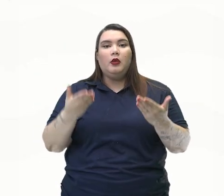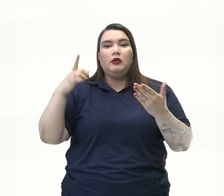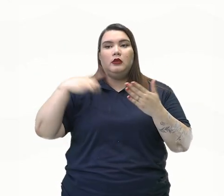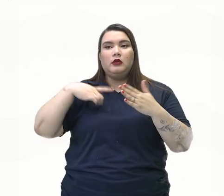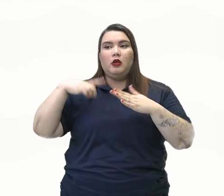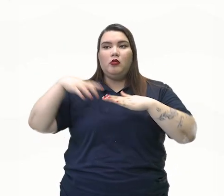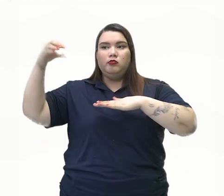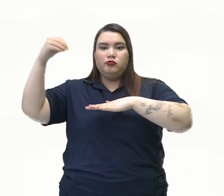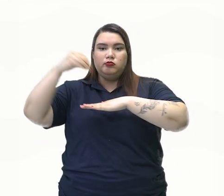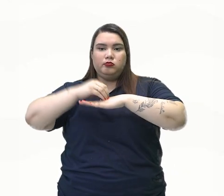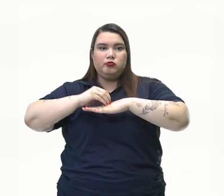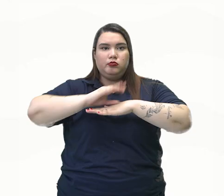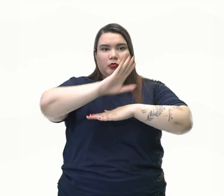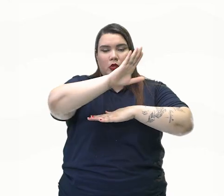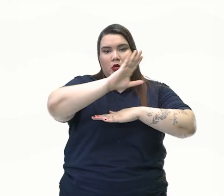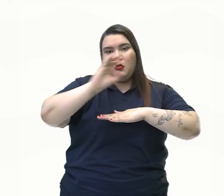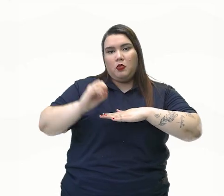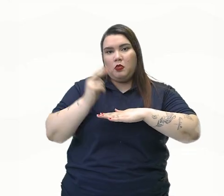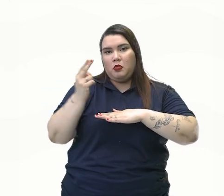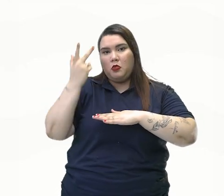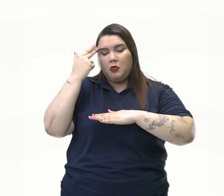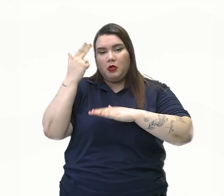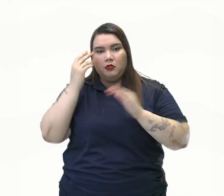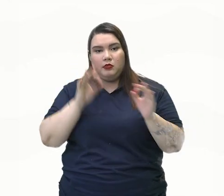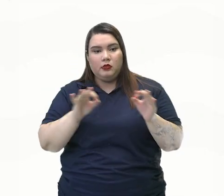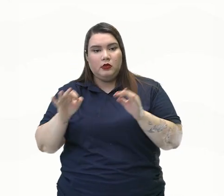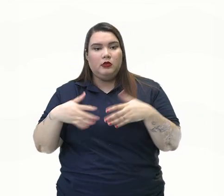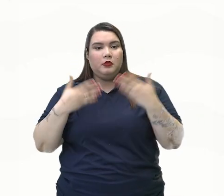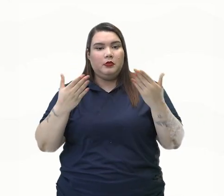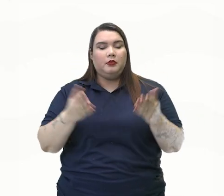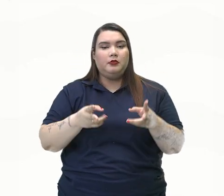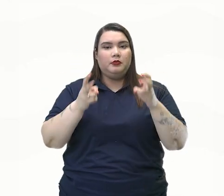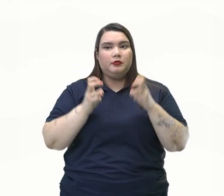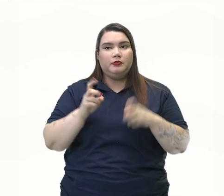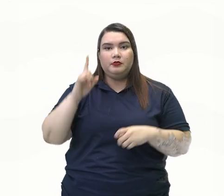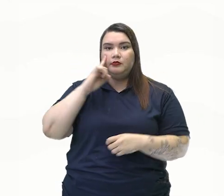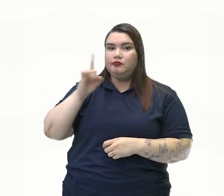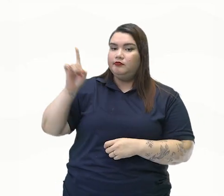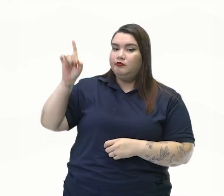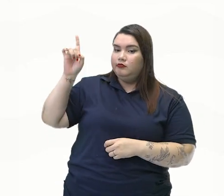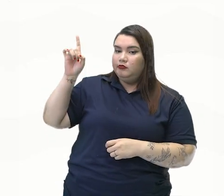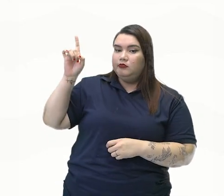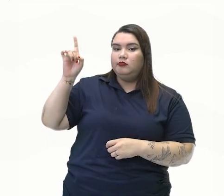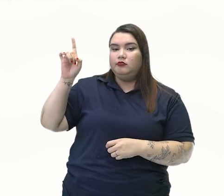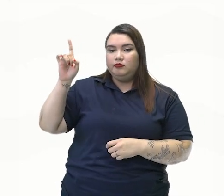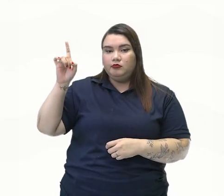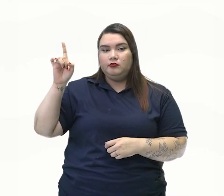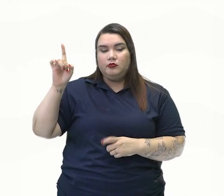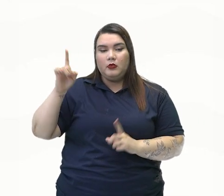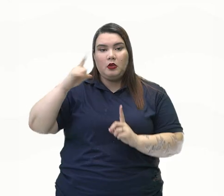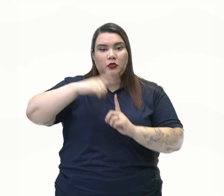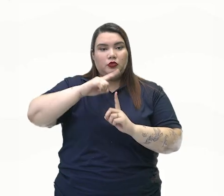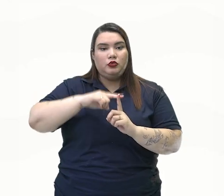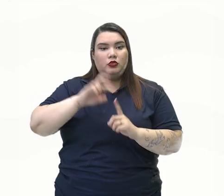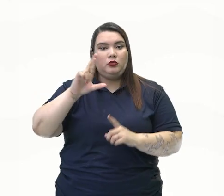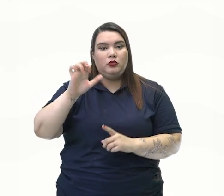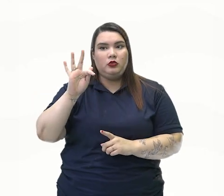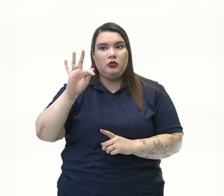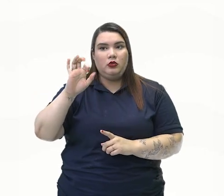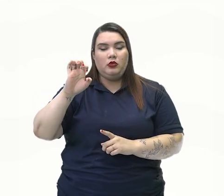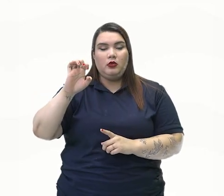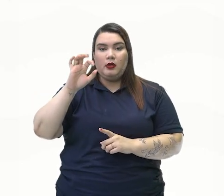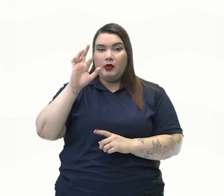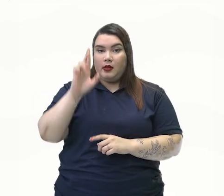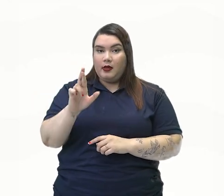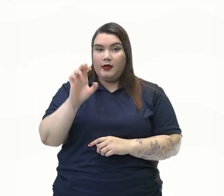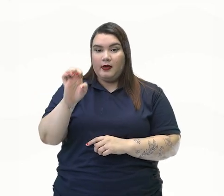refletora e retorna à sua fonte original ou meio. Então, percebam aí que, neste caso, durante a